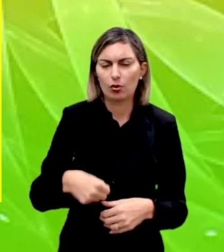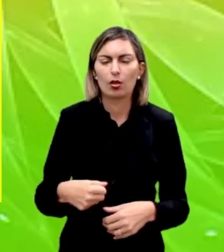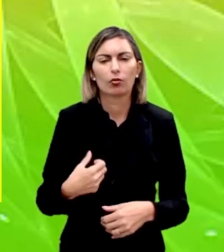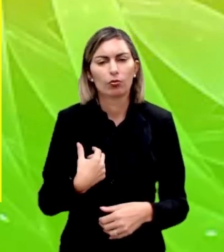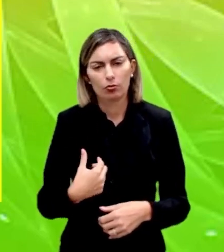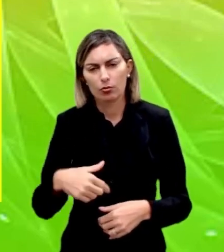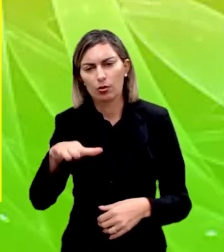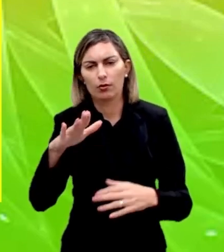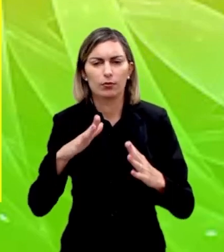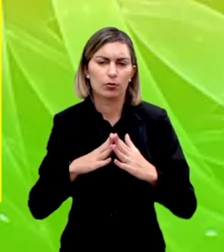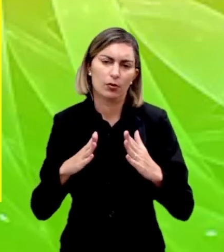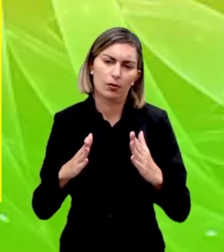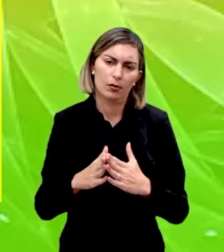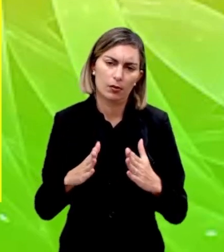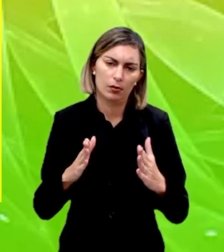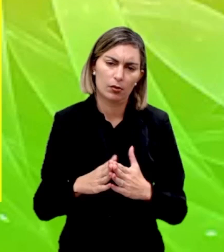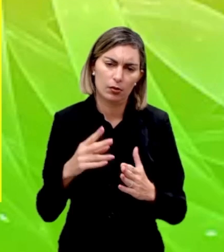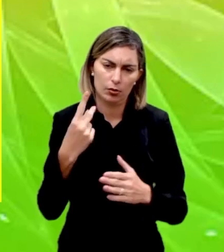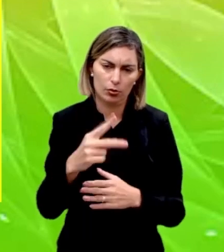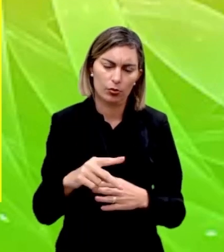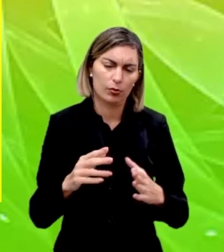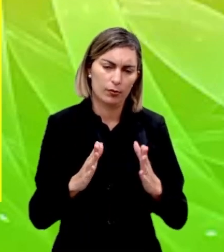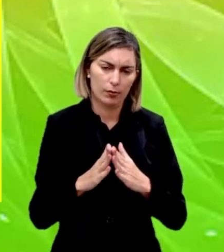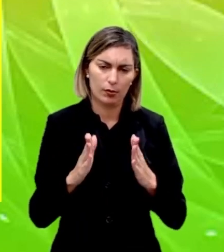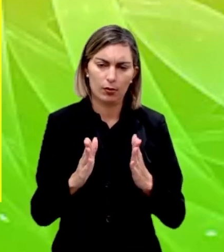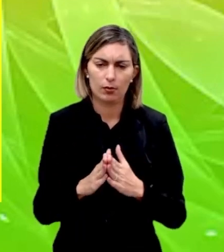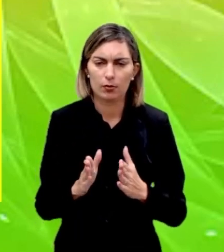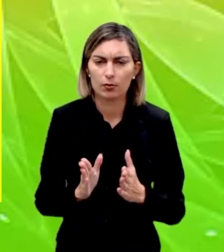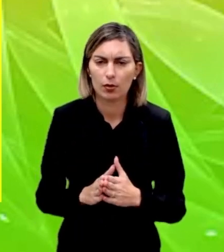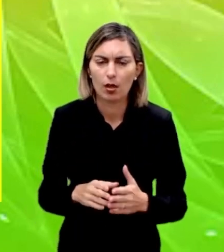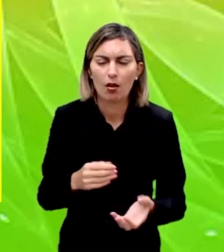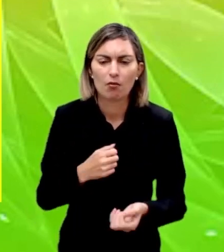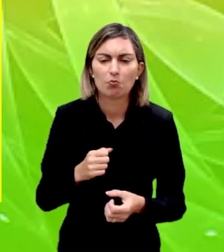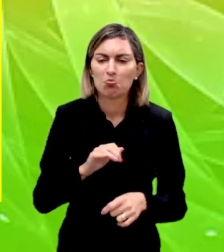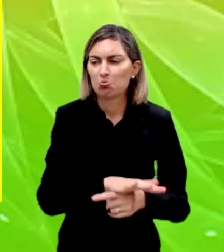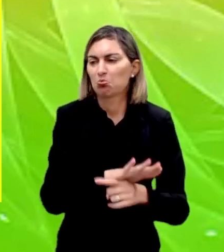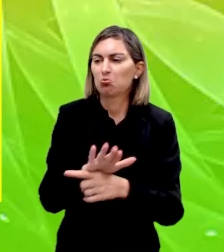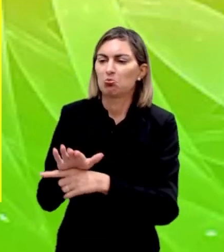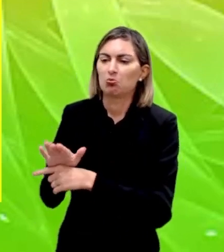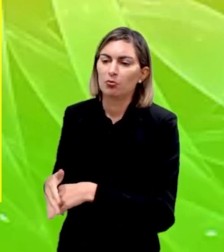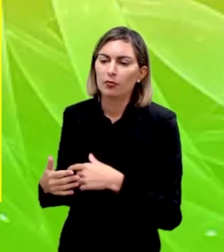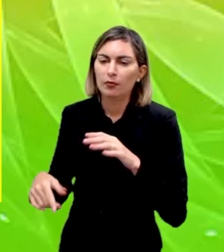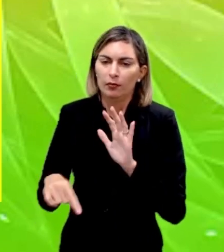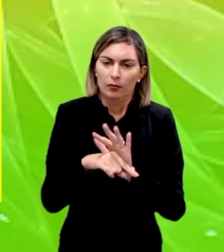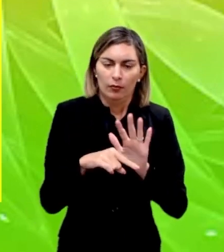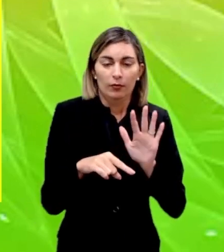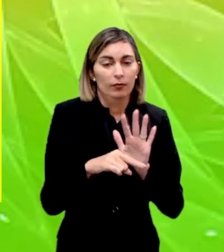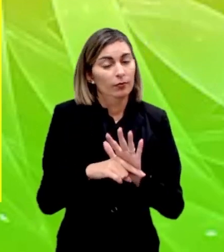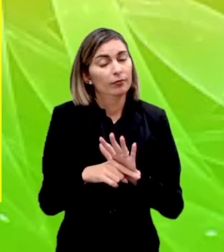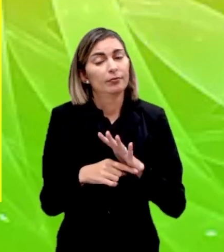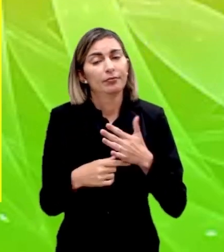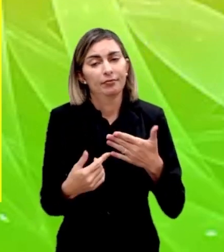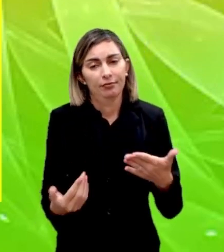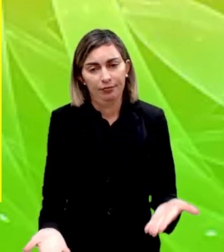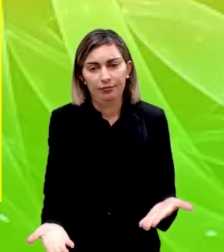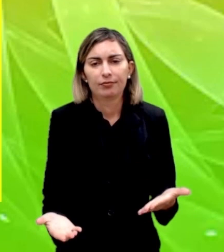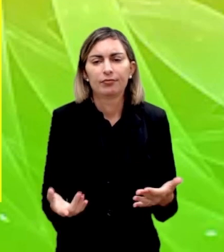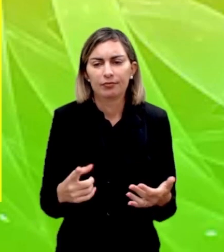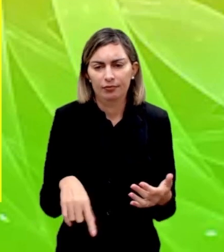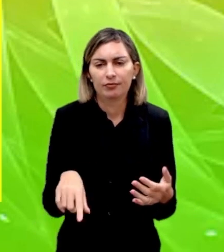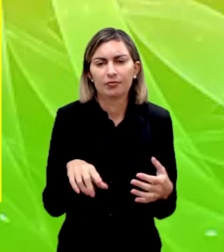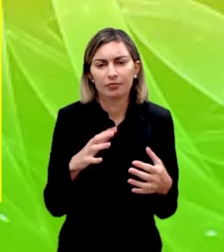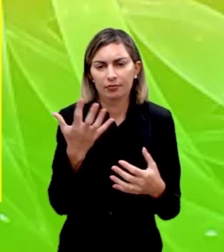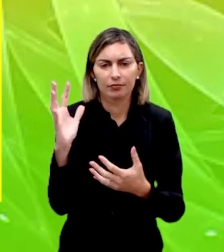isso para a sua casa, para a sua residência e contribuir de forma negativa para a